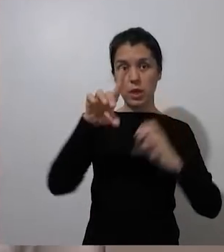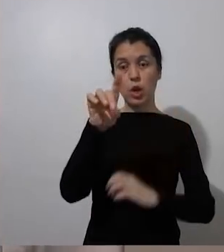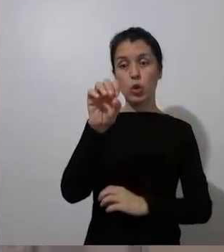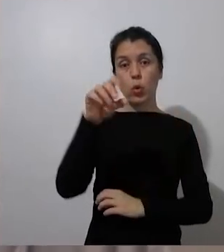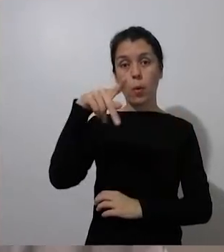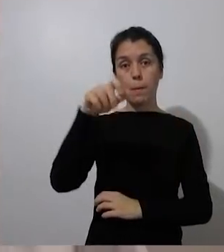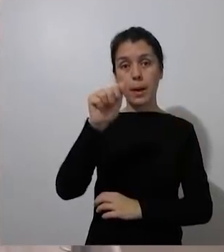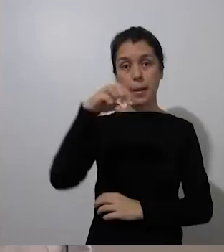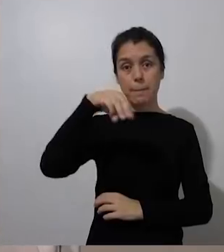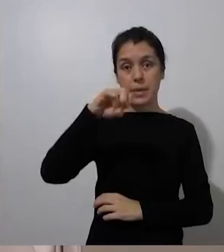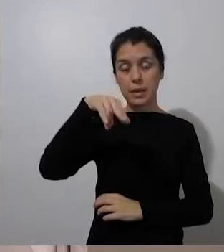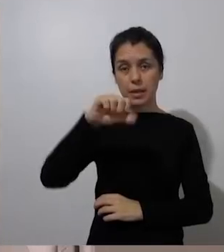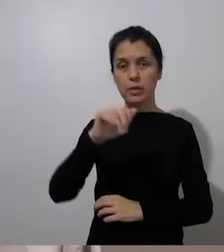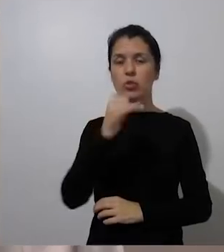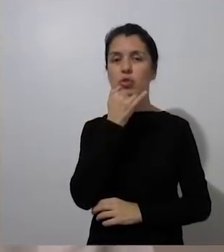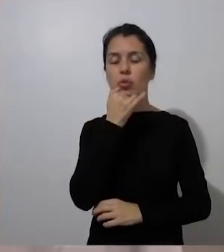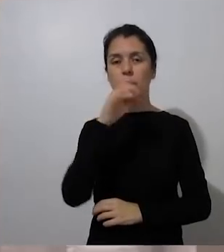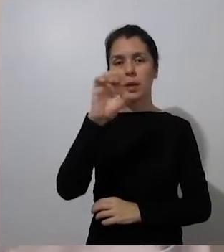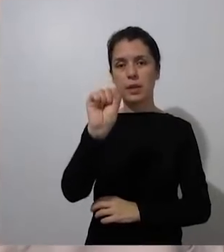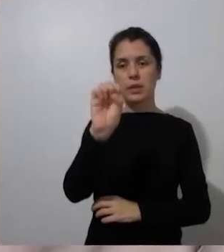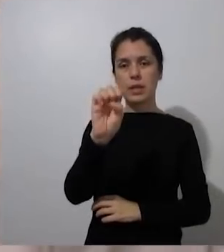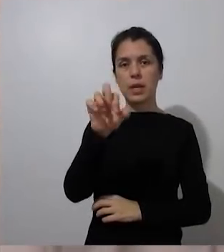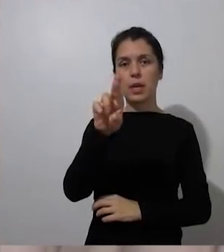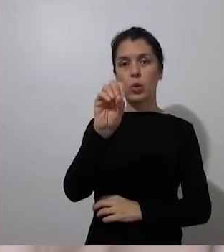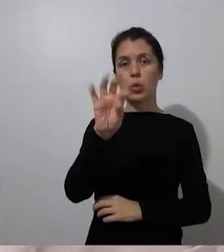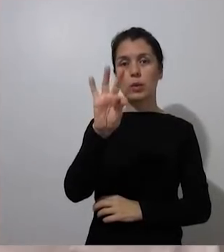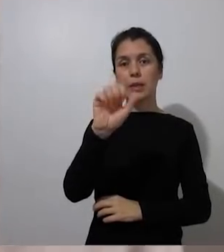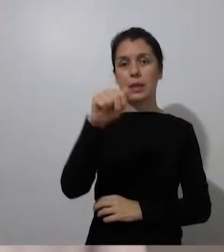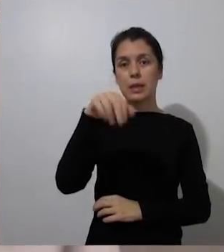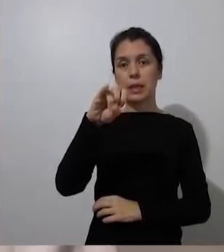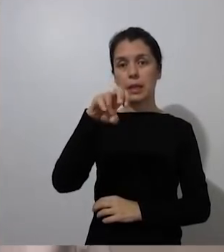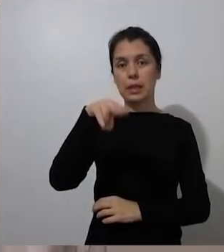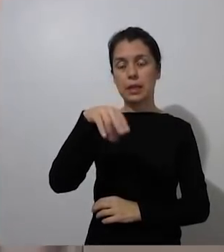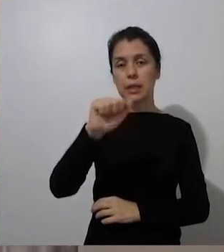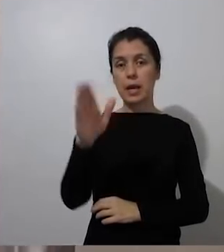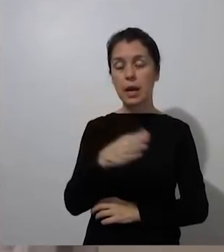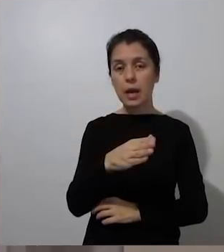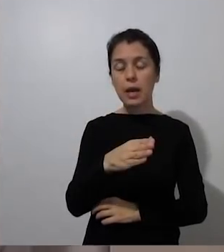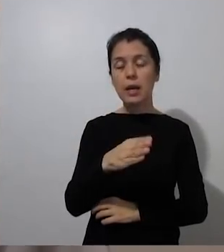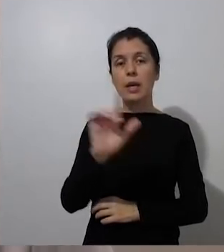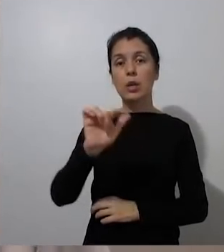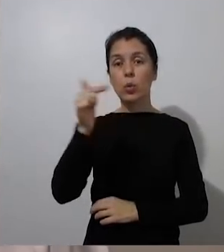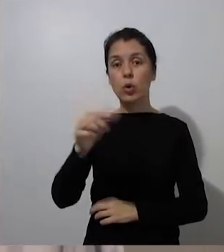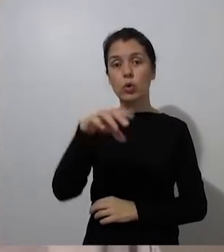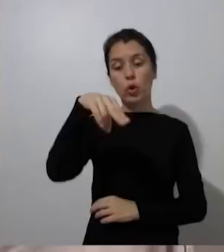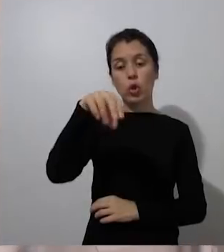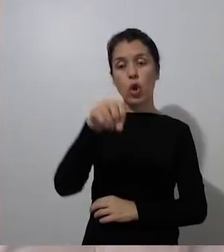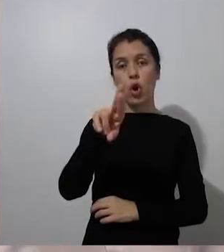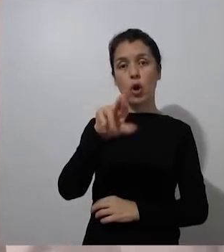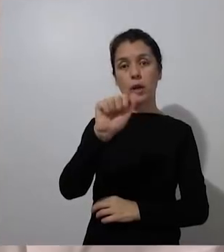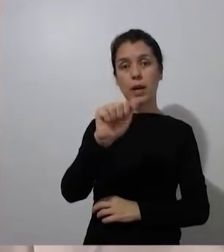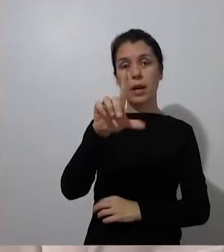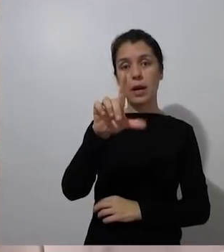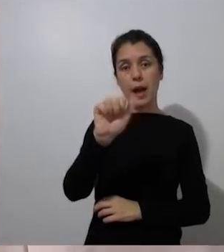interessantes. Um é dopamina, um é serotonina e o outro é noradrenalina. Vou repetir, um é serotonina e o